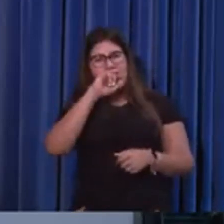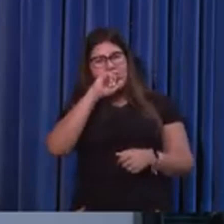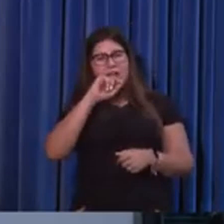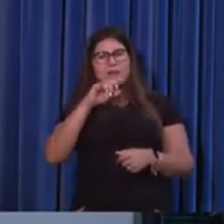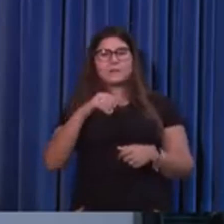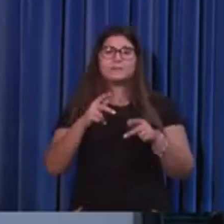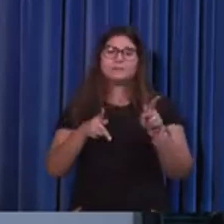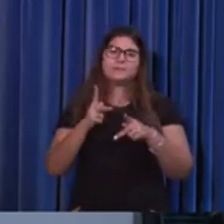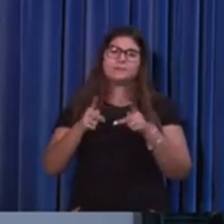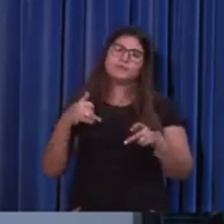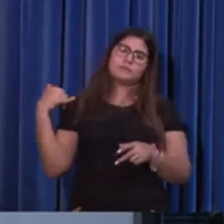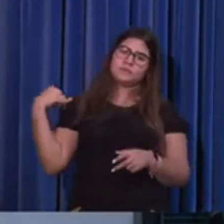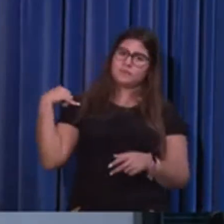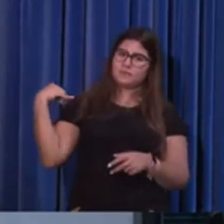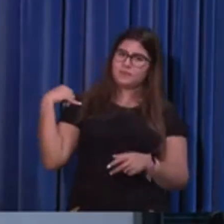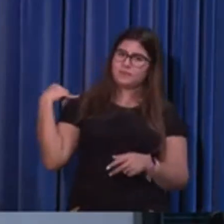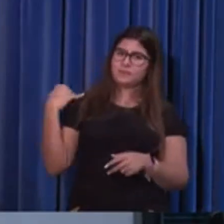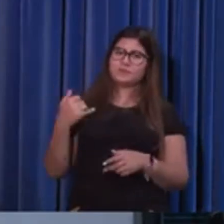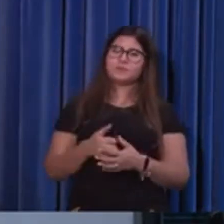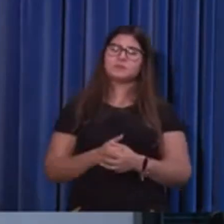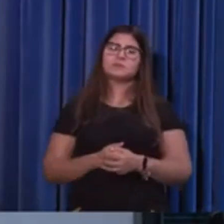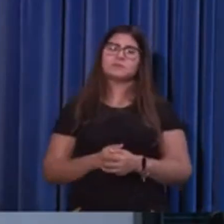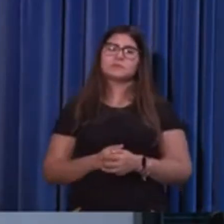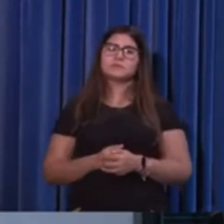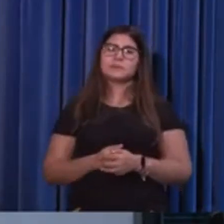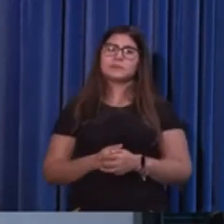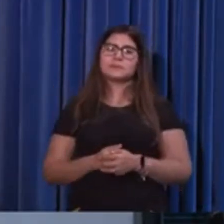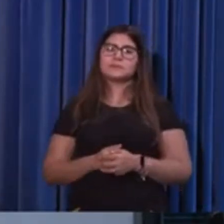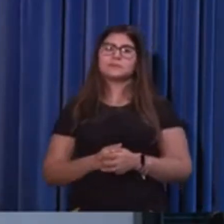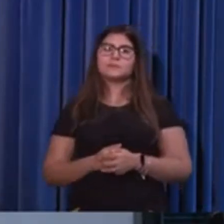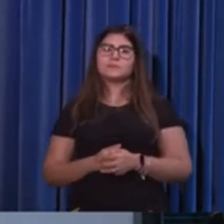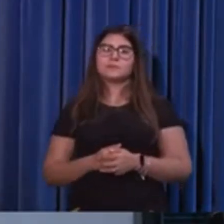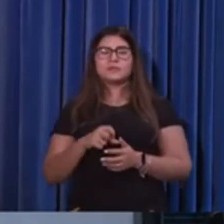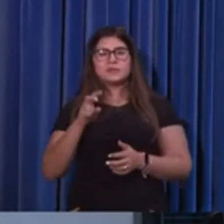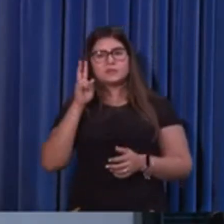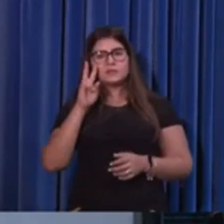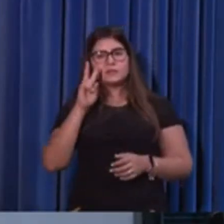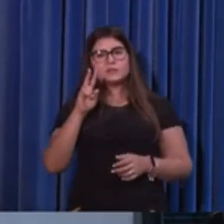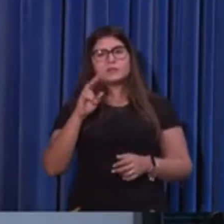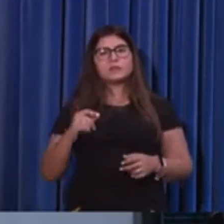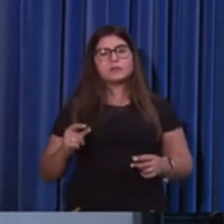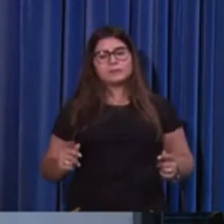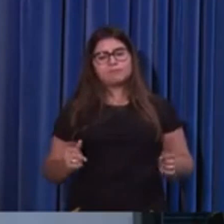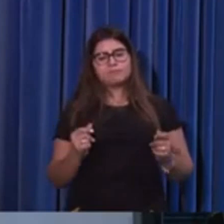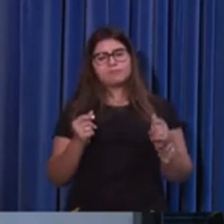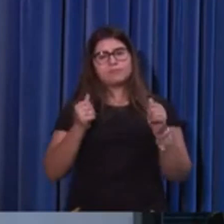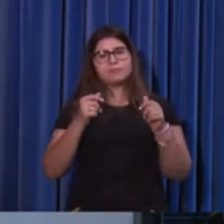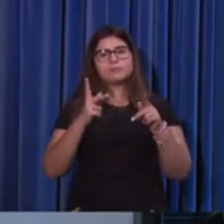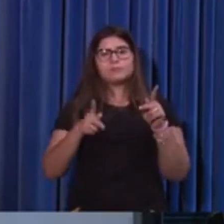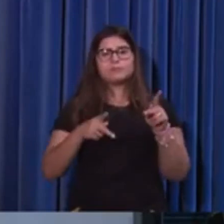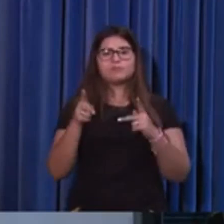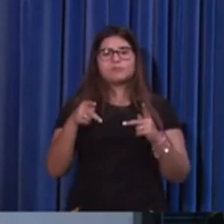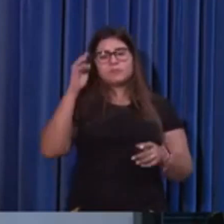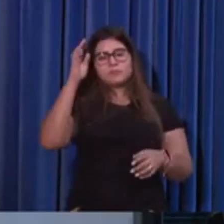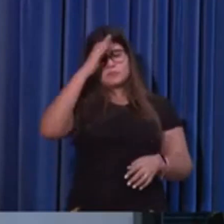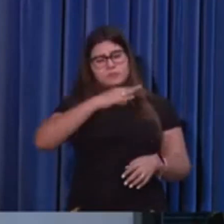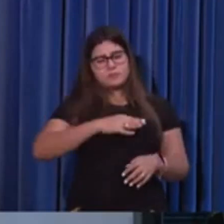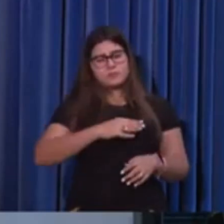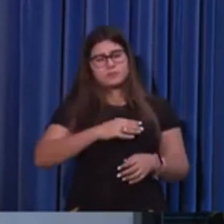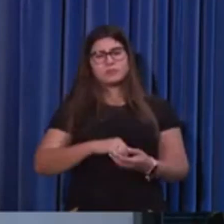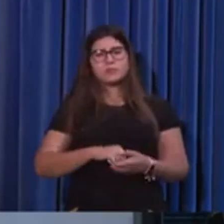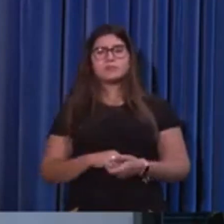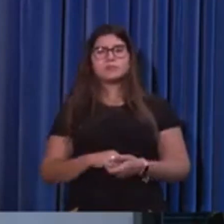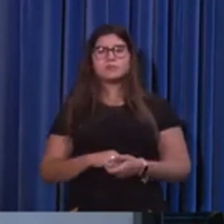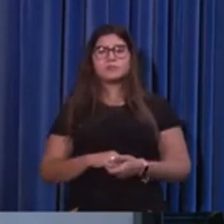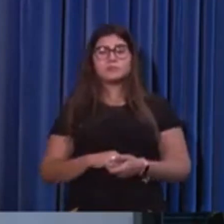da nossa reunião. E ele estava vendo a prosperidade dos perversos. E o texto diz assim,